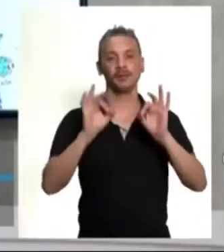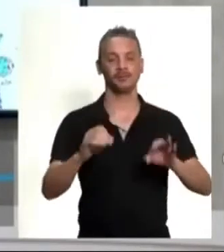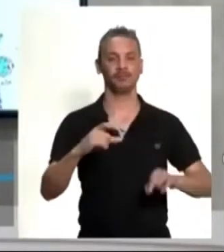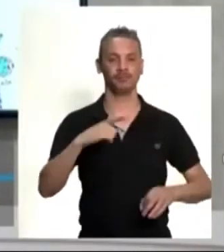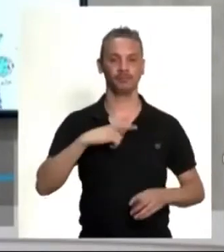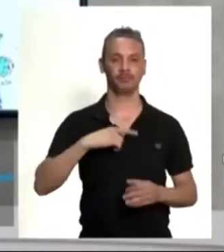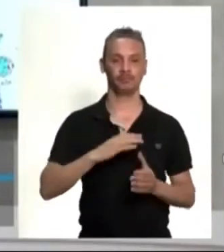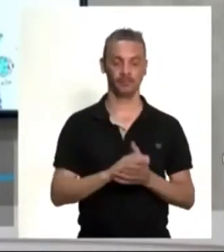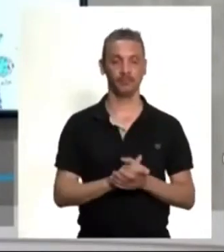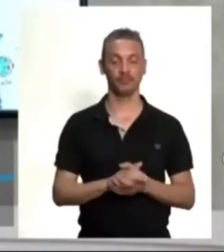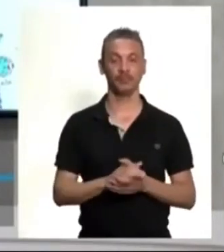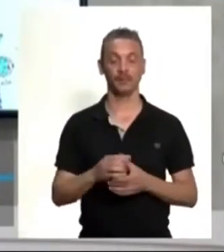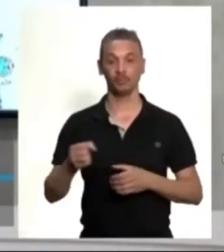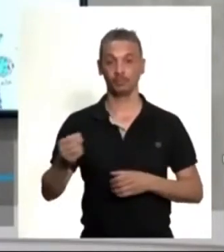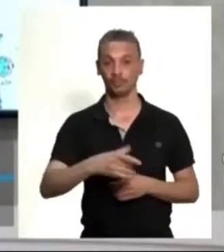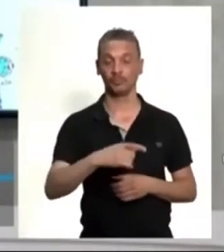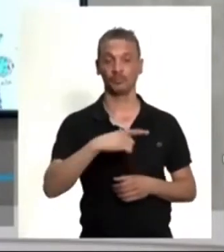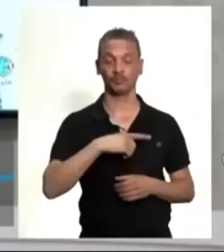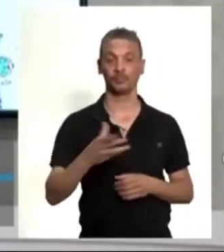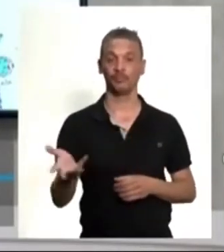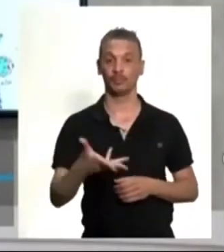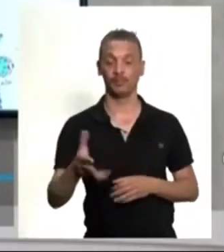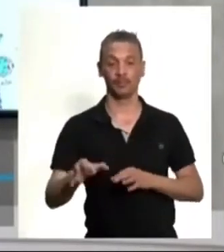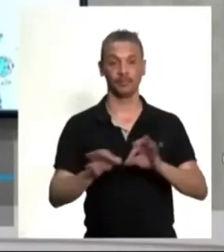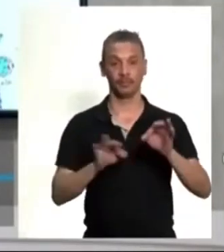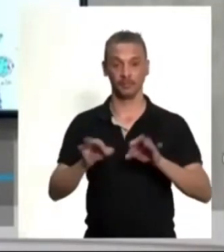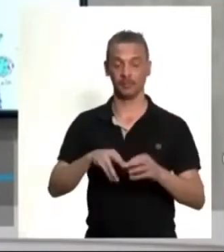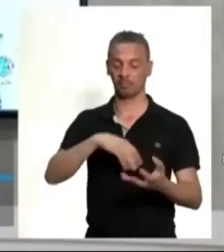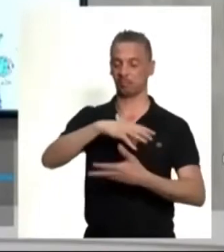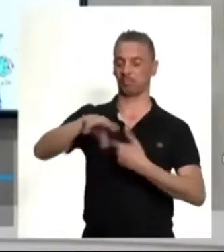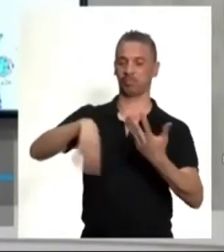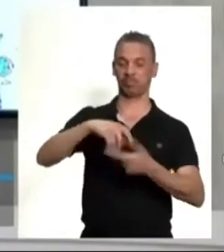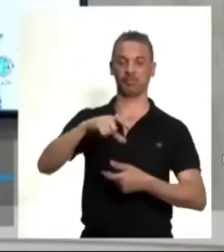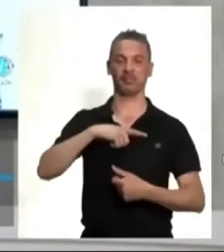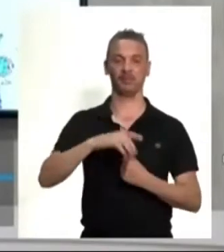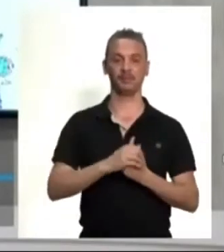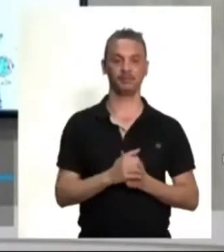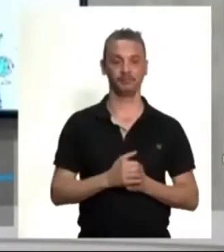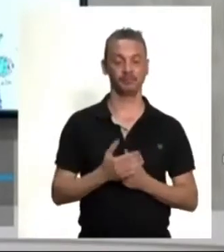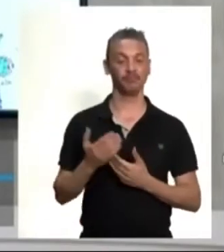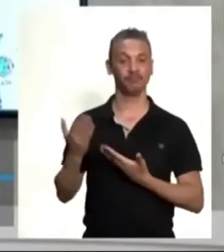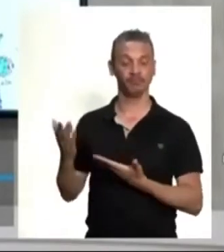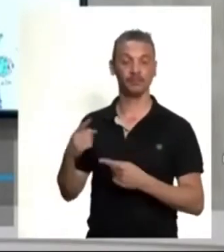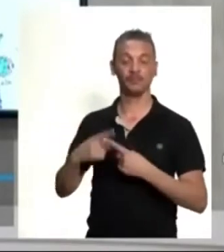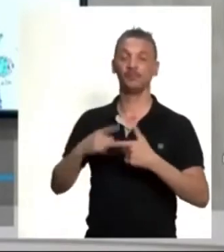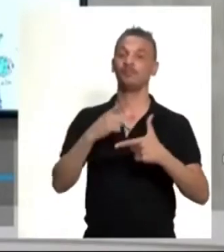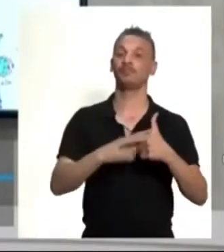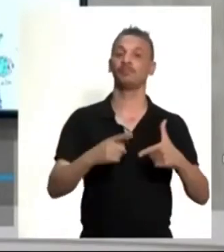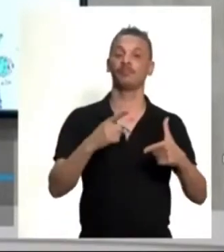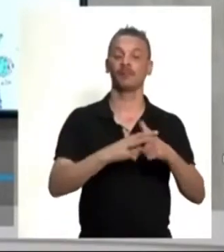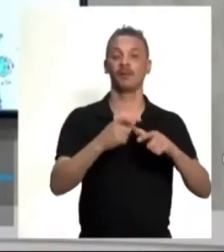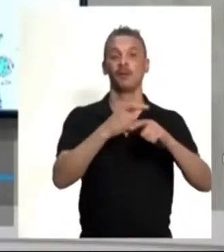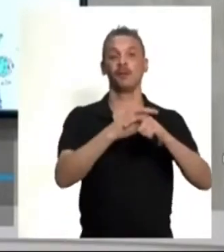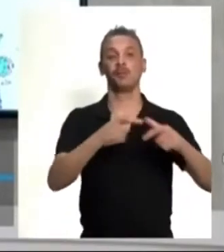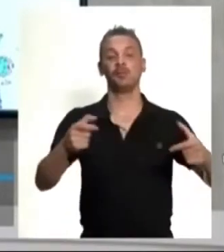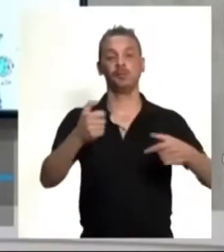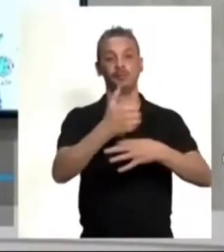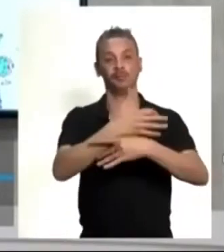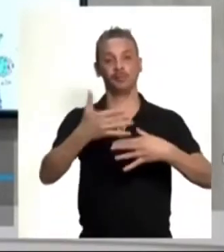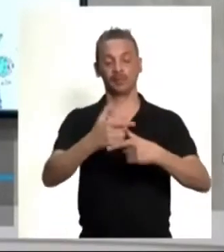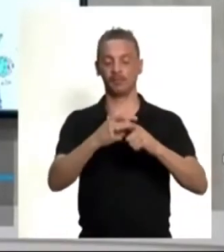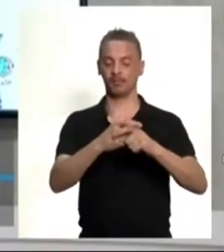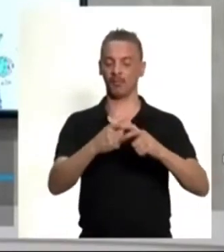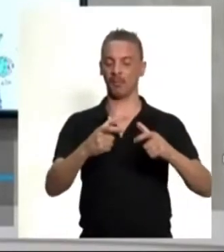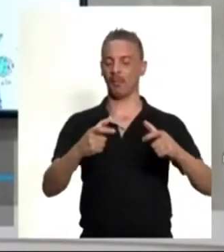foi recente, acelerado e desordenado. Desordenado porque as cidades cresceram e cresceram muito.